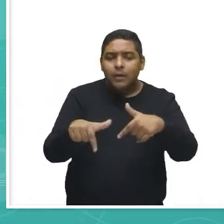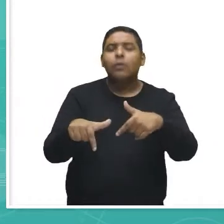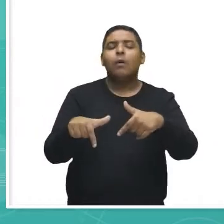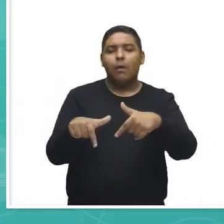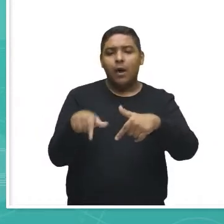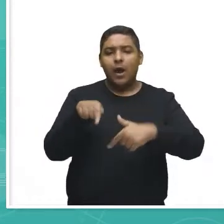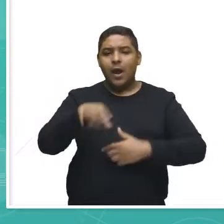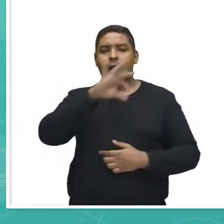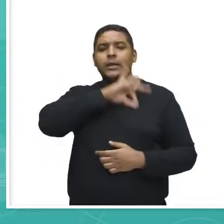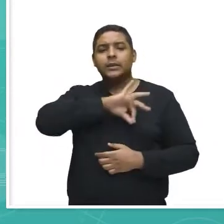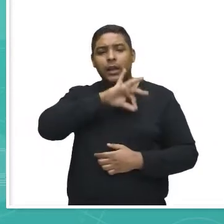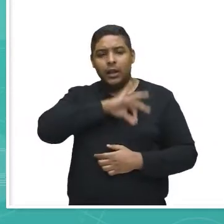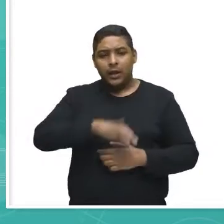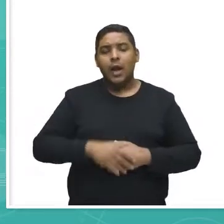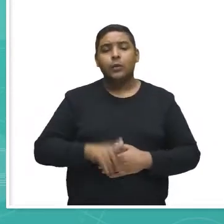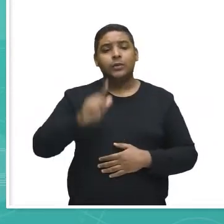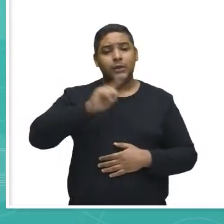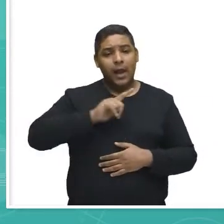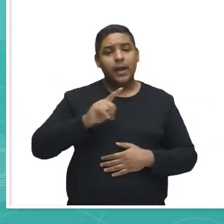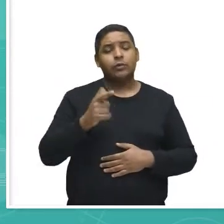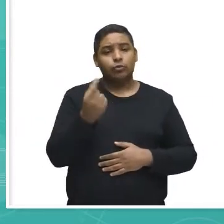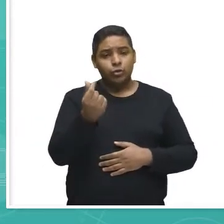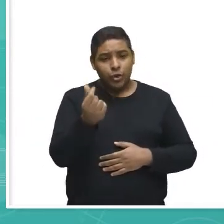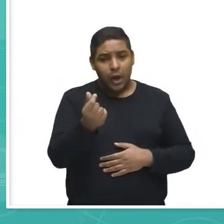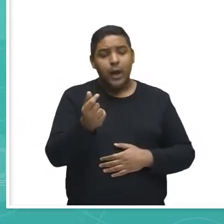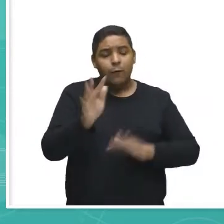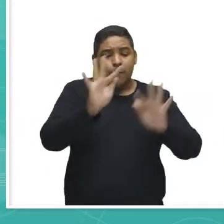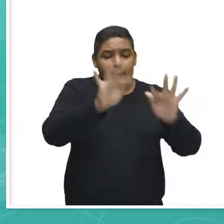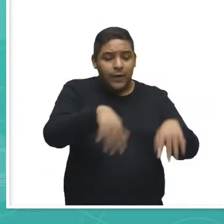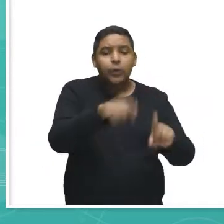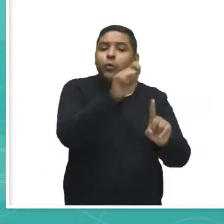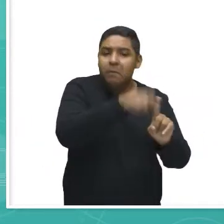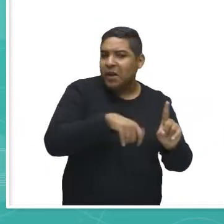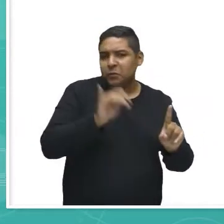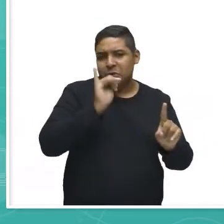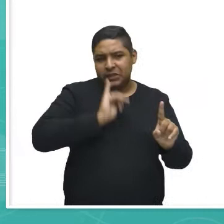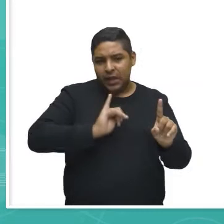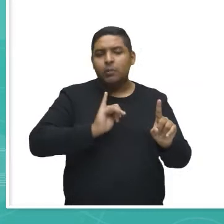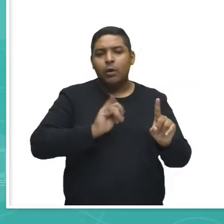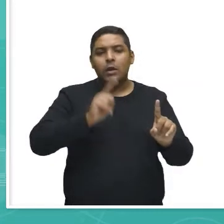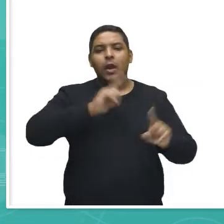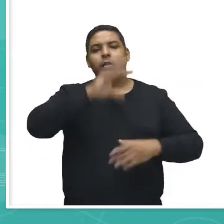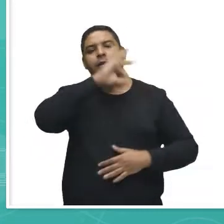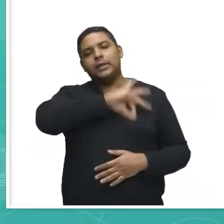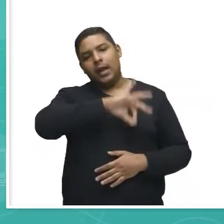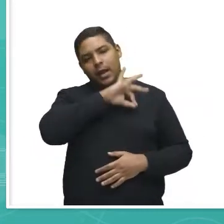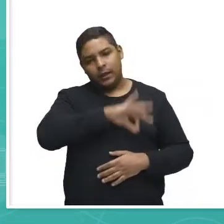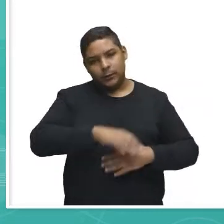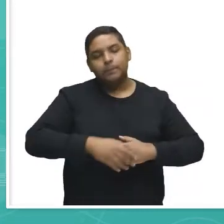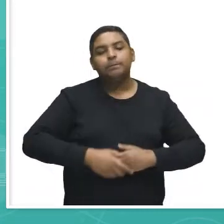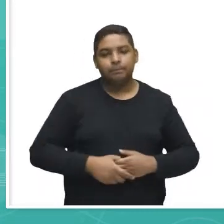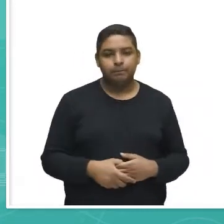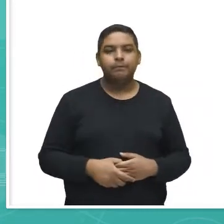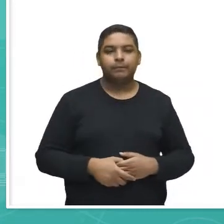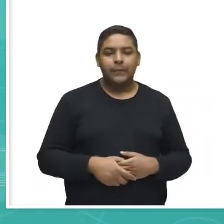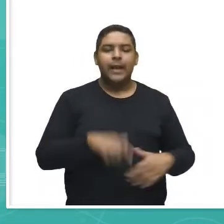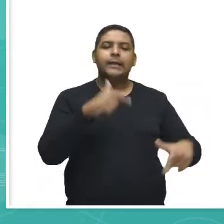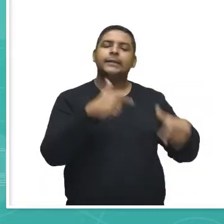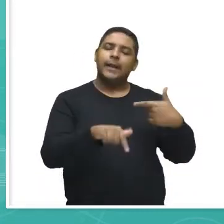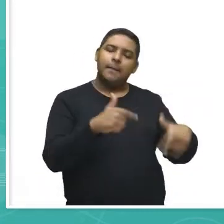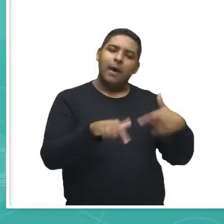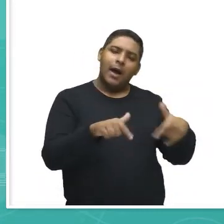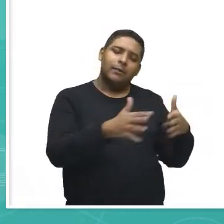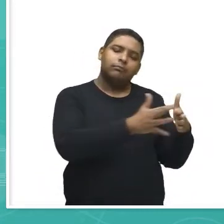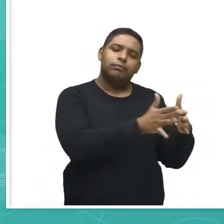um determinado valor. Então, no trabalho assalariado, vai ser aquele que vende a sua força de trabalho, né, por